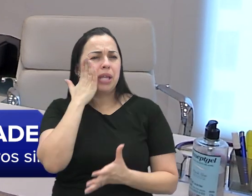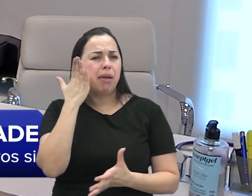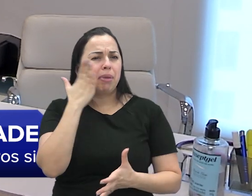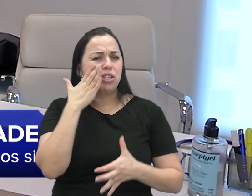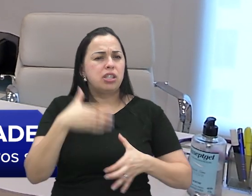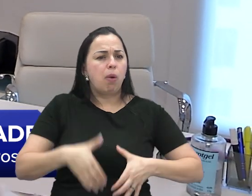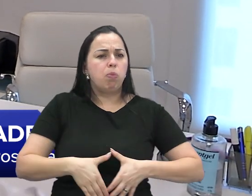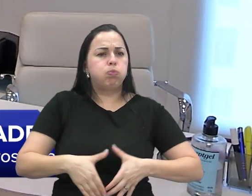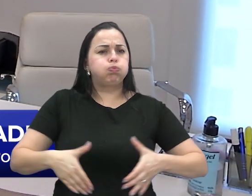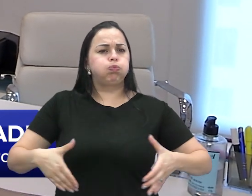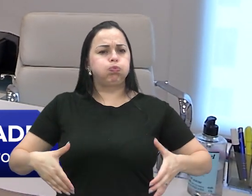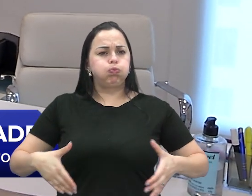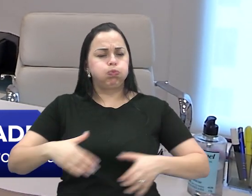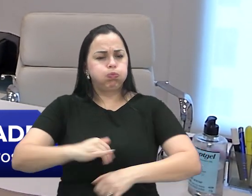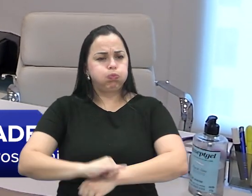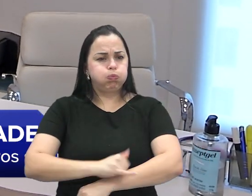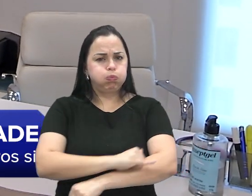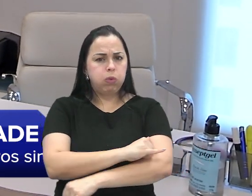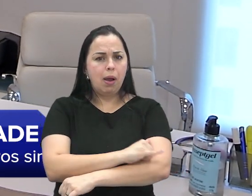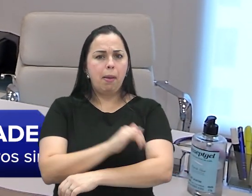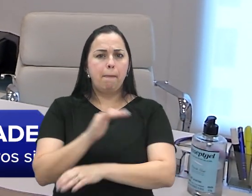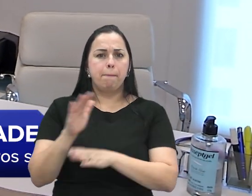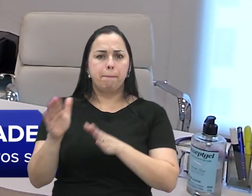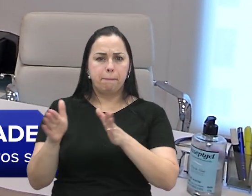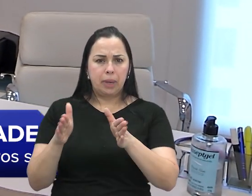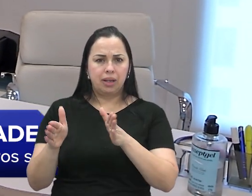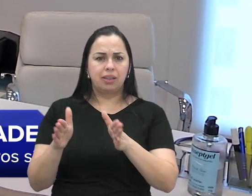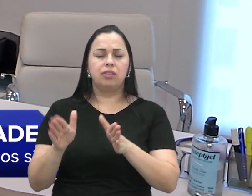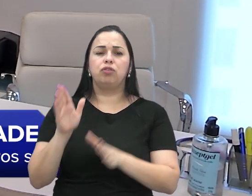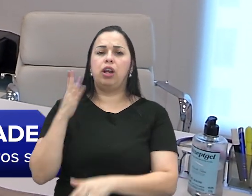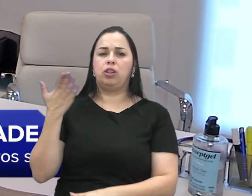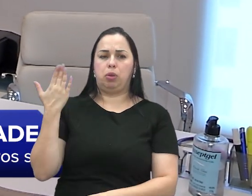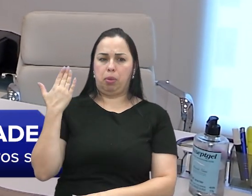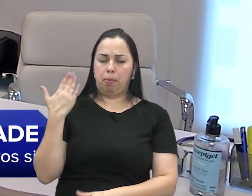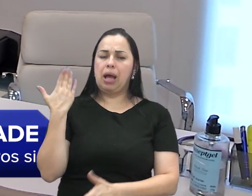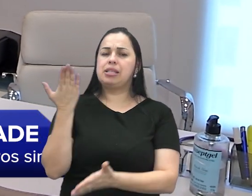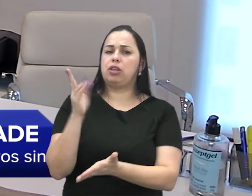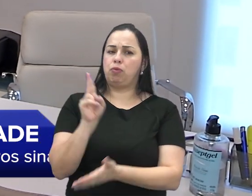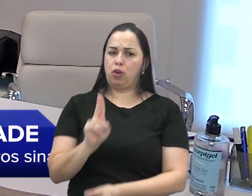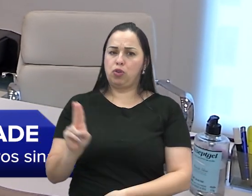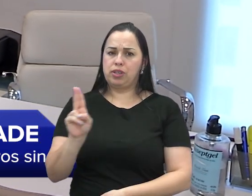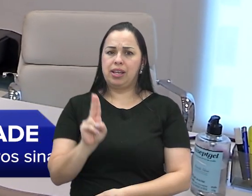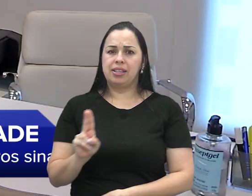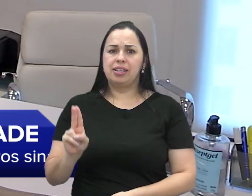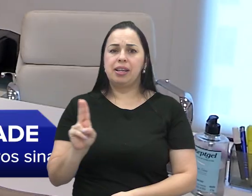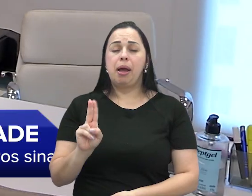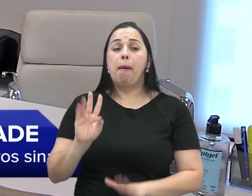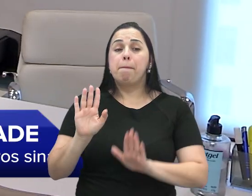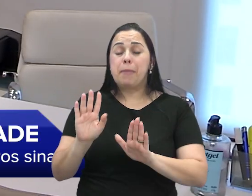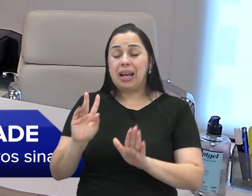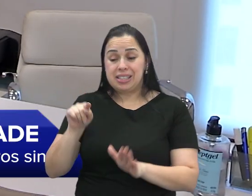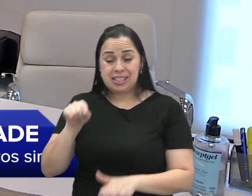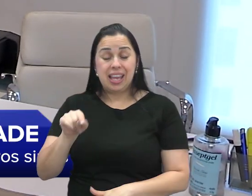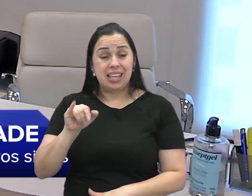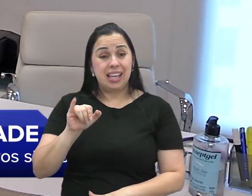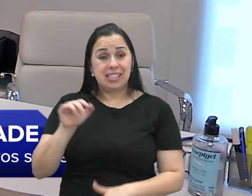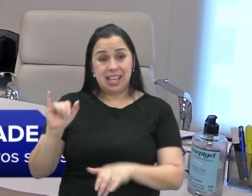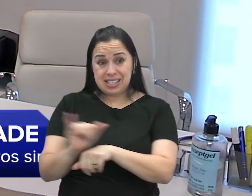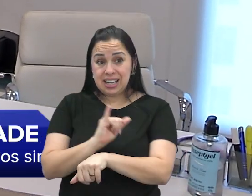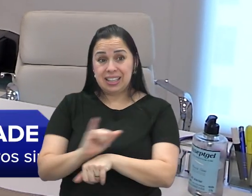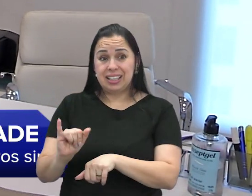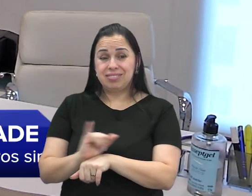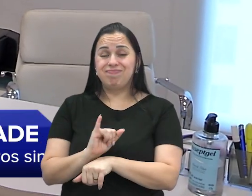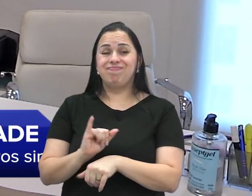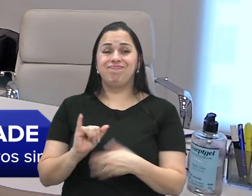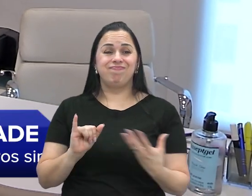gente pensar populacional, ele tem a sua validade, isso já foi muito usado nos estudos, mas uma das principais falhas em relação ao IMC